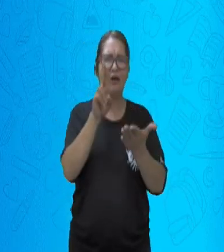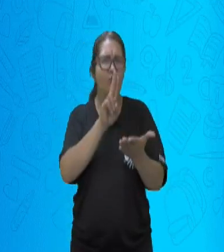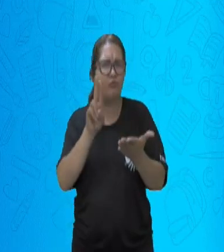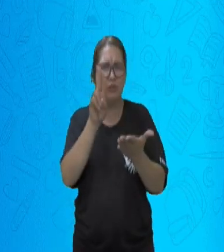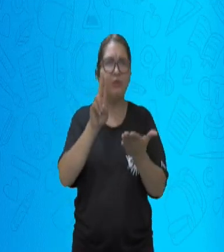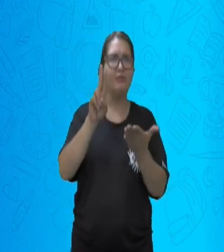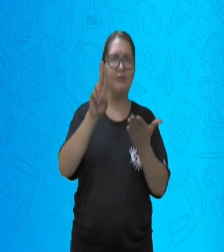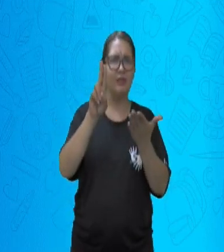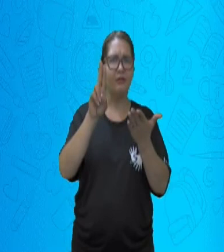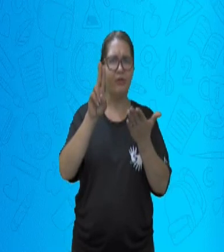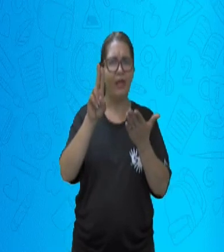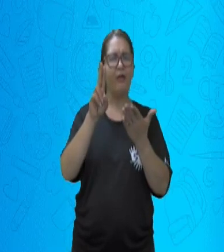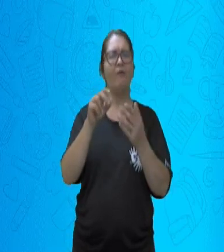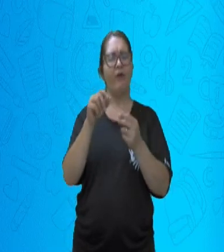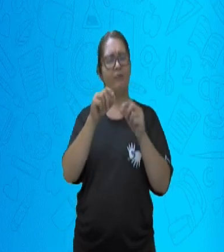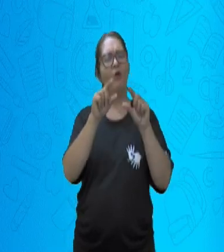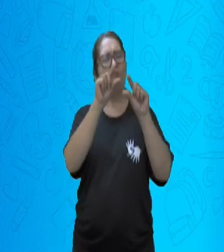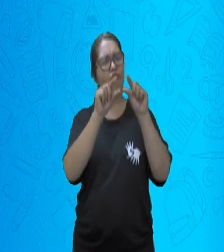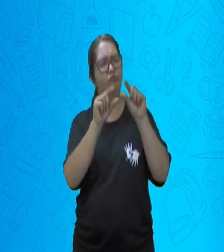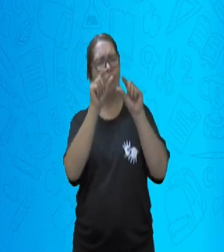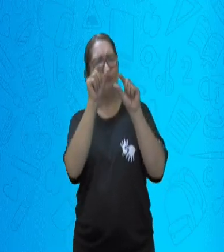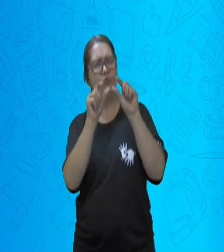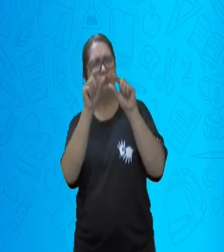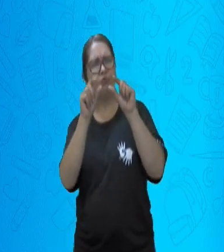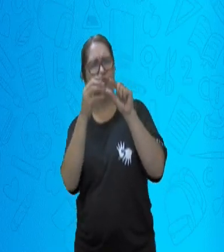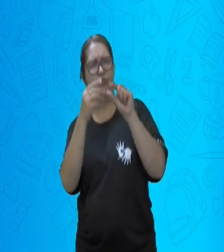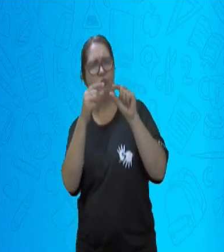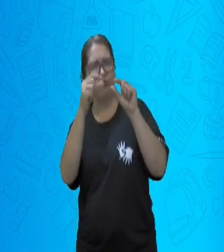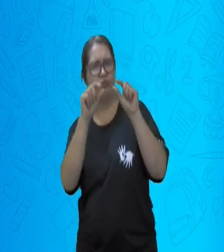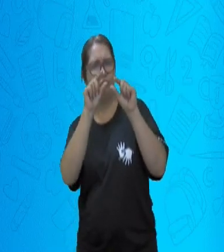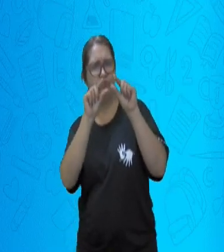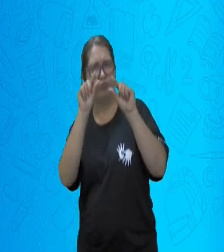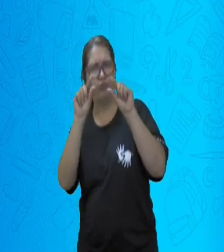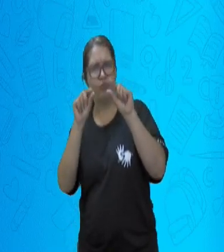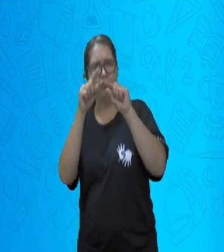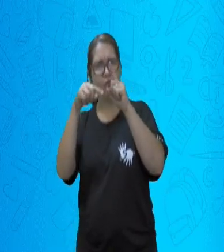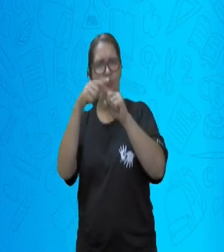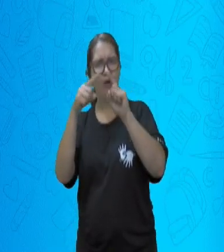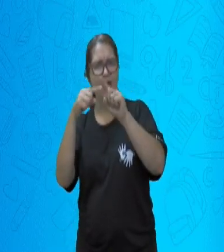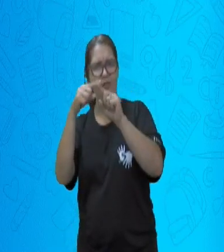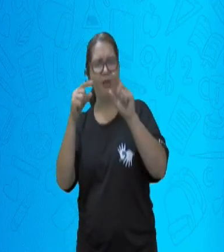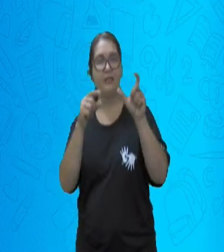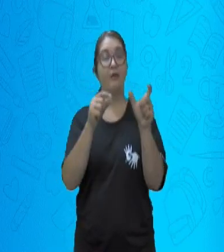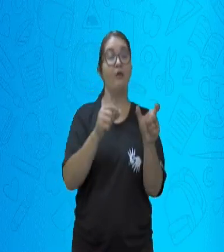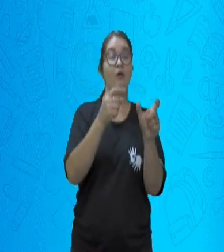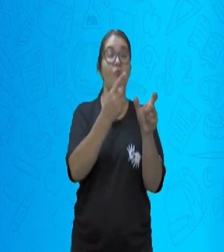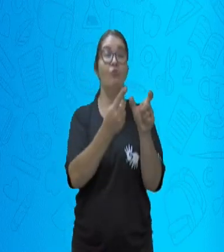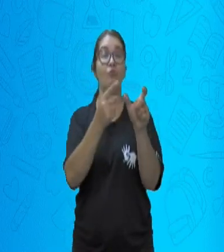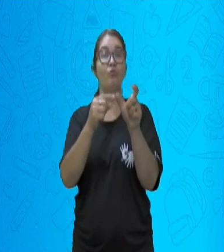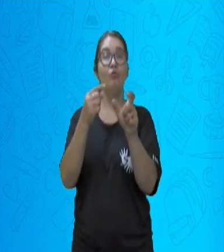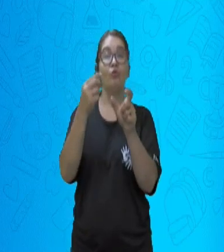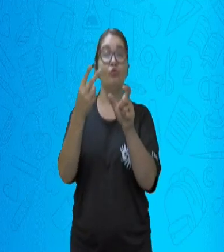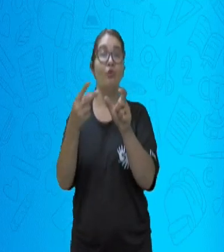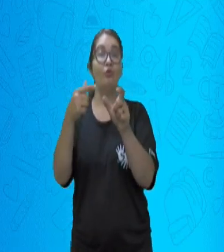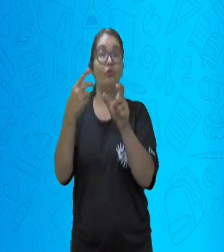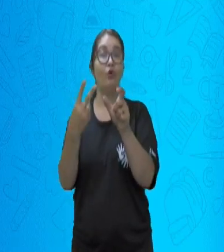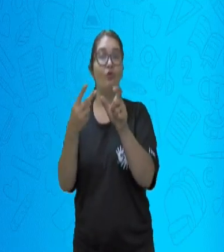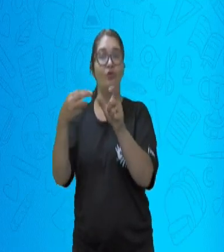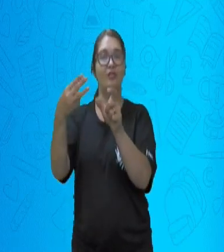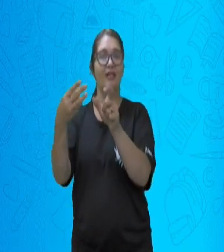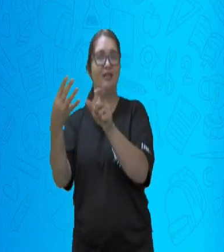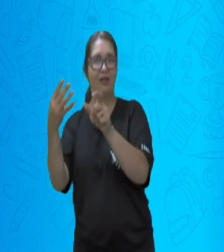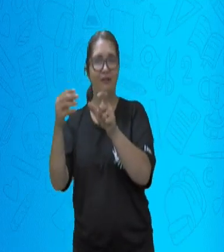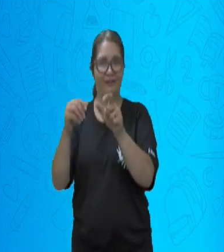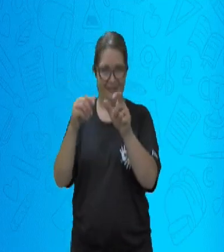colocar aos 12 lápis e vamos tirar 4. Observem aqui, a gente tirou 1, 2, 3,